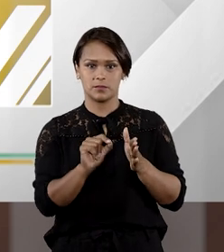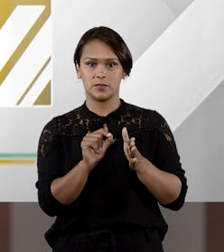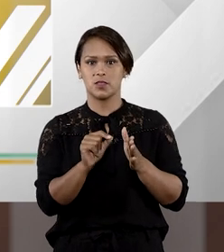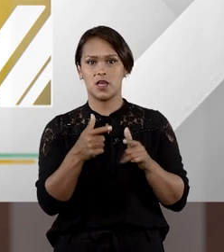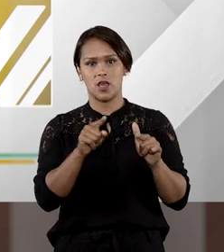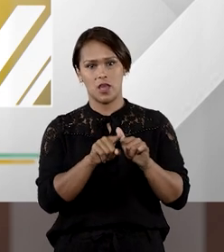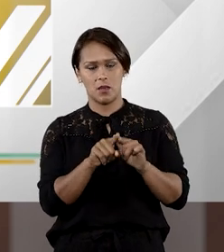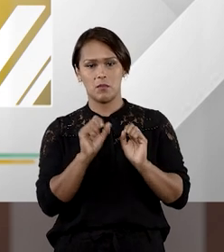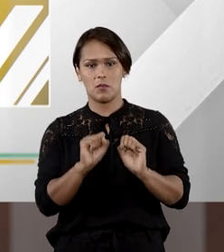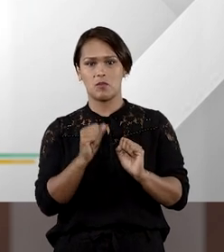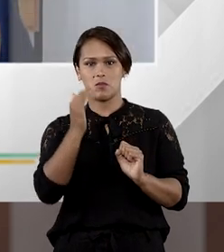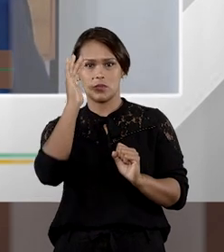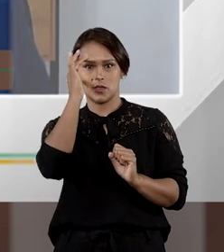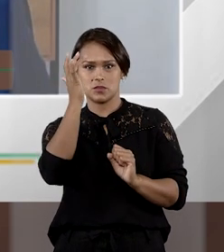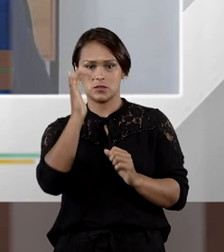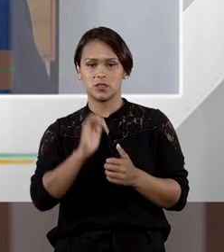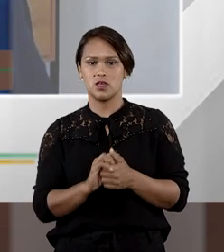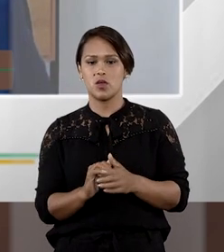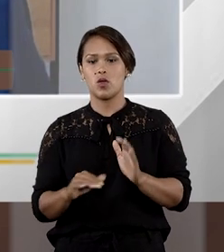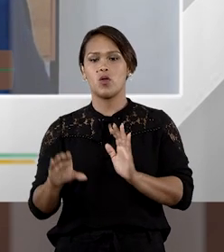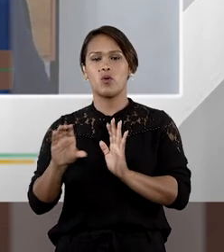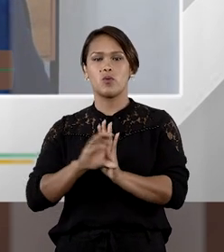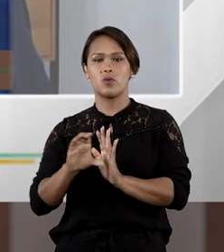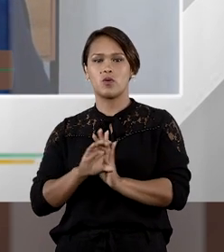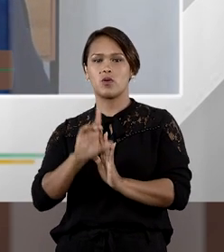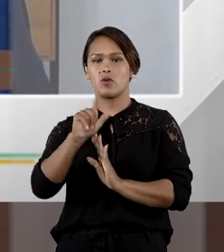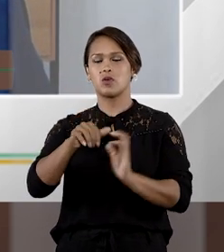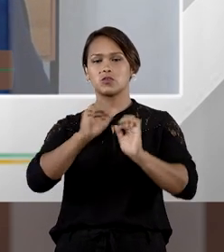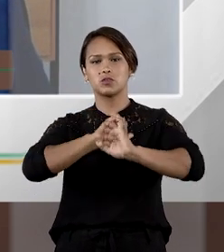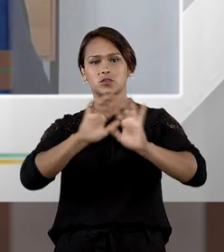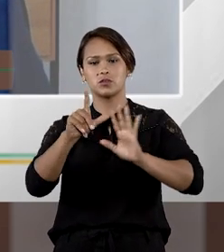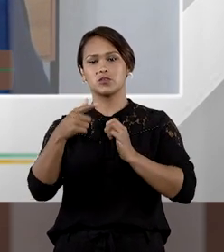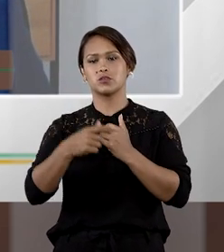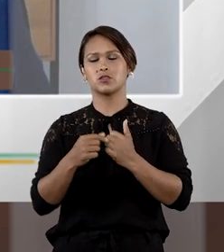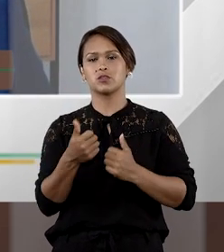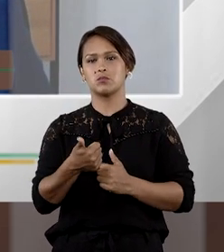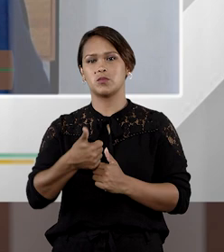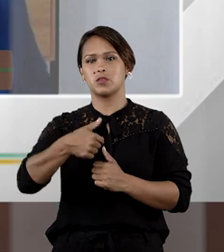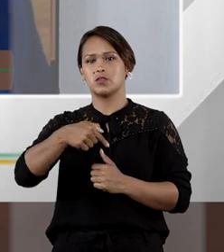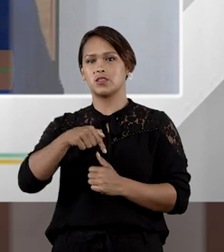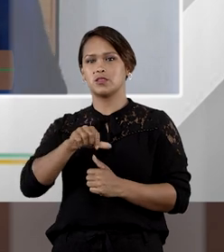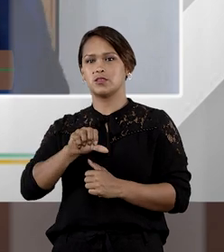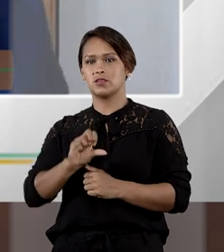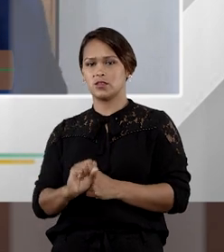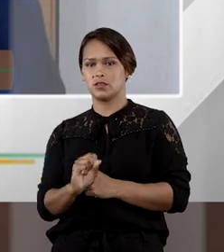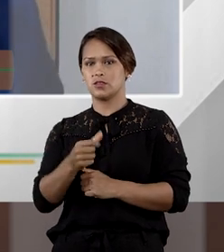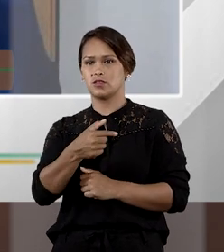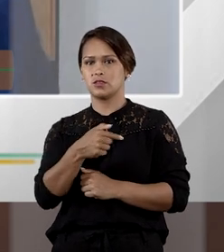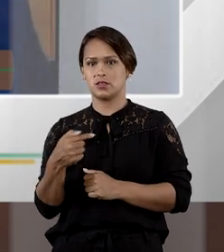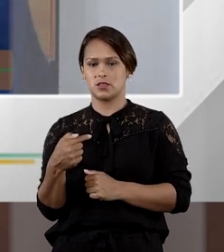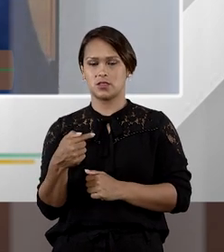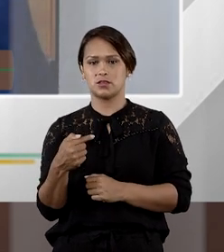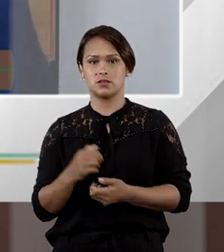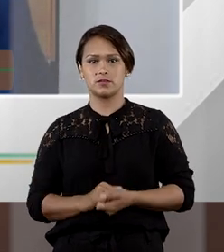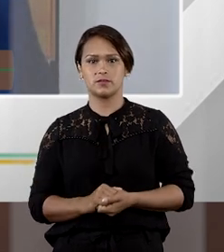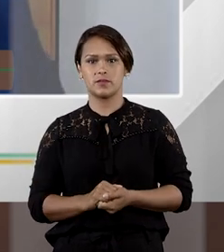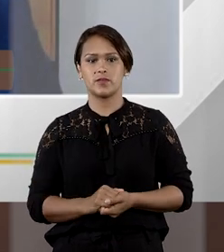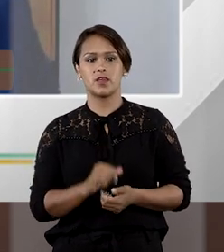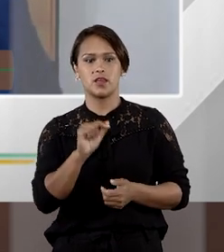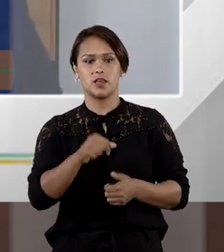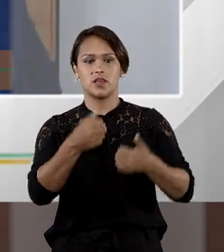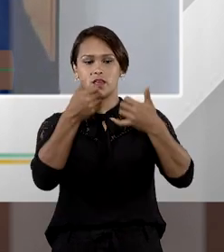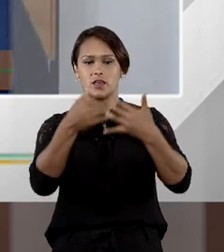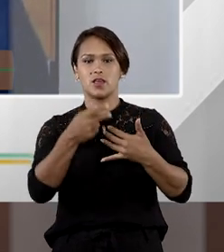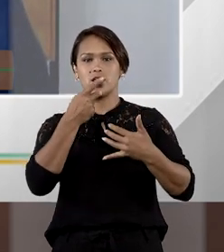é considerada. O Código Civil é claro no artigo 1707, e aí eu